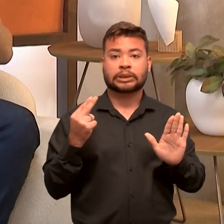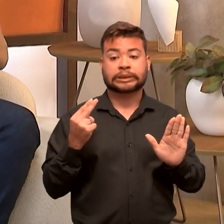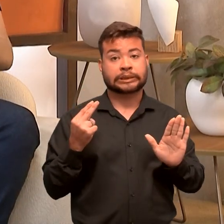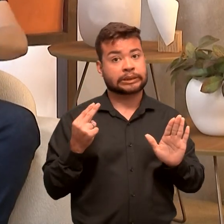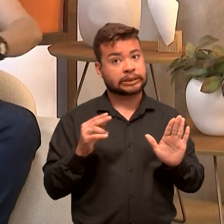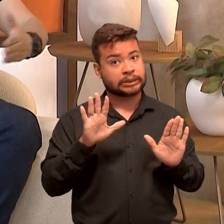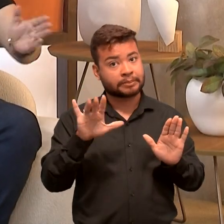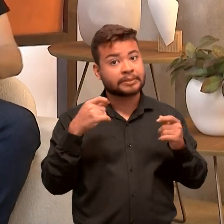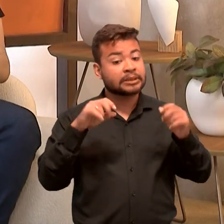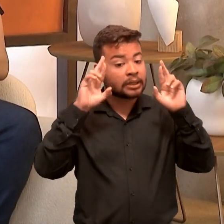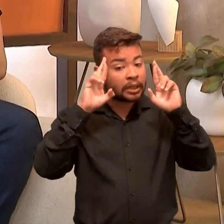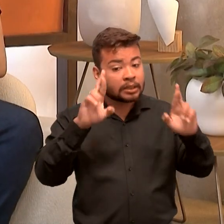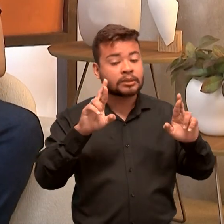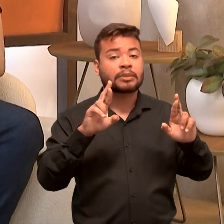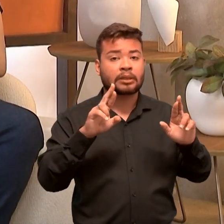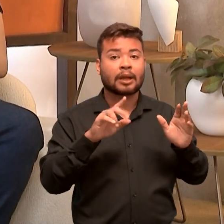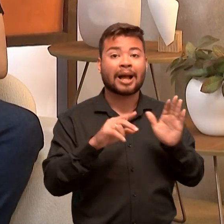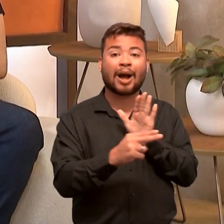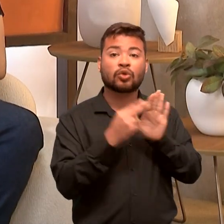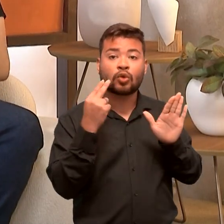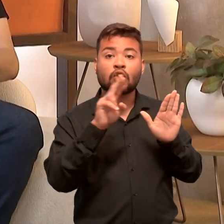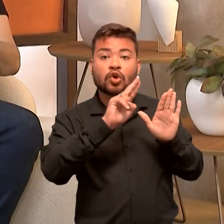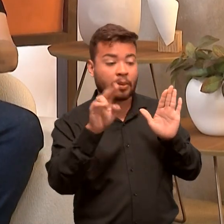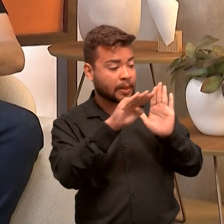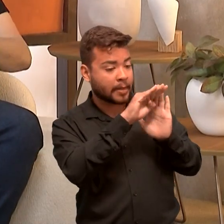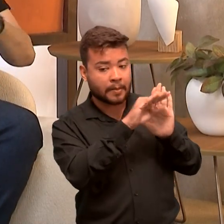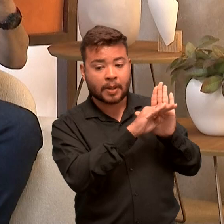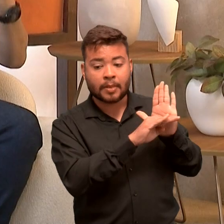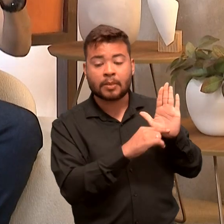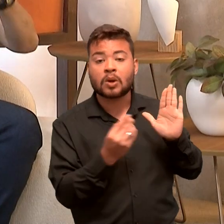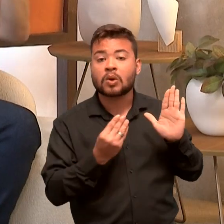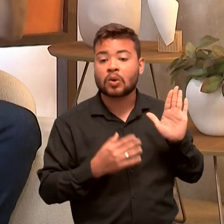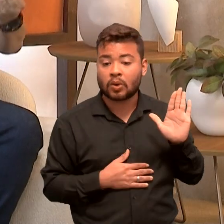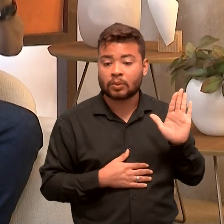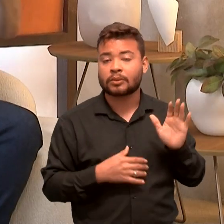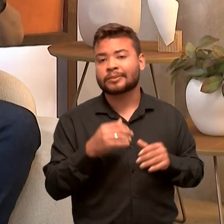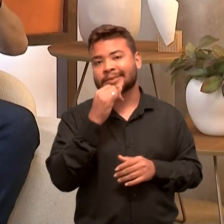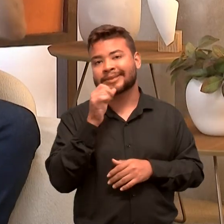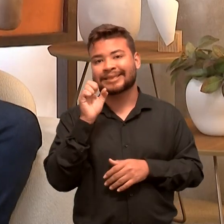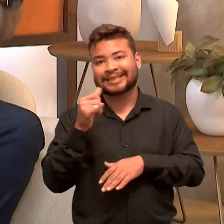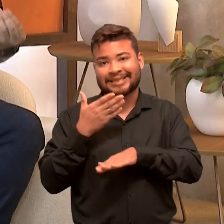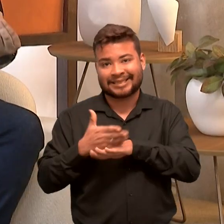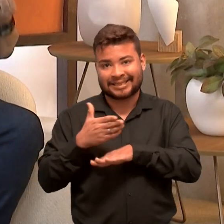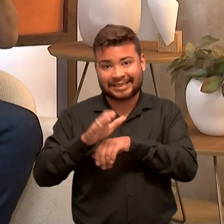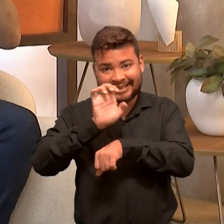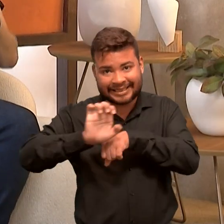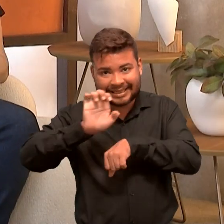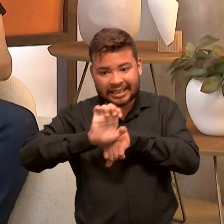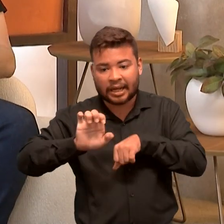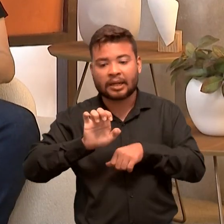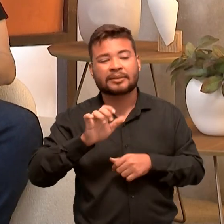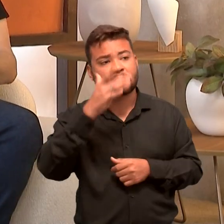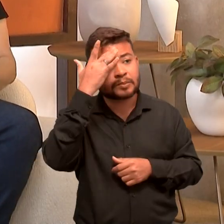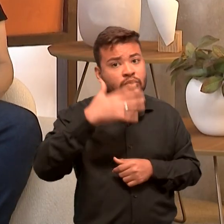até ordem de publicação em trabalho. Então, até nessa prática do dia a dia, se eu vou para um estágio, eu tenho que respeitar ali quem são as pessoas